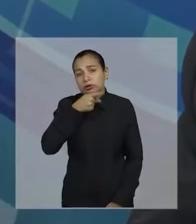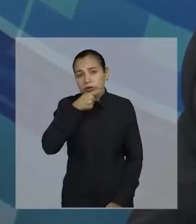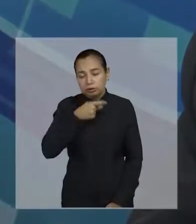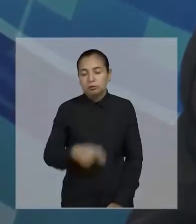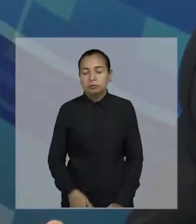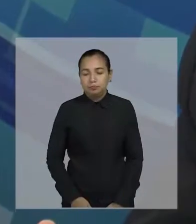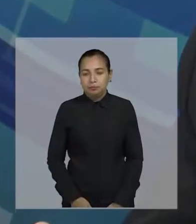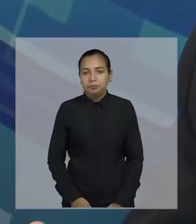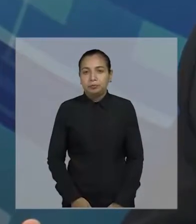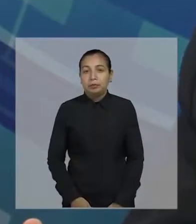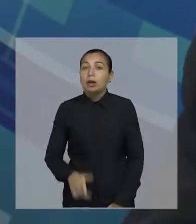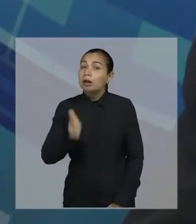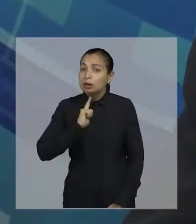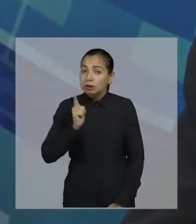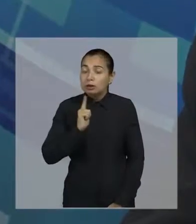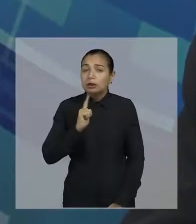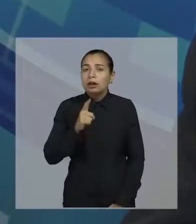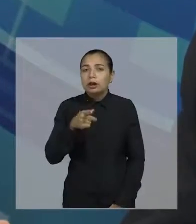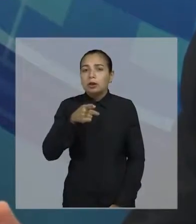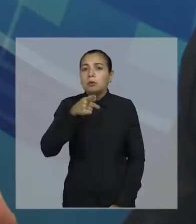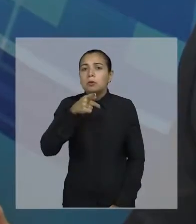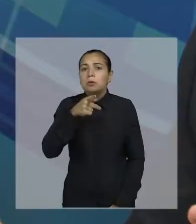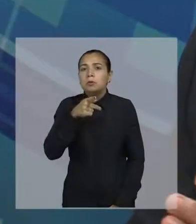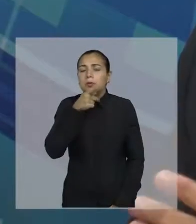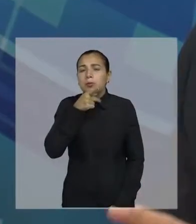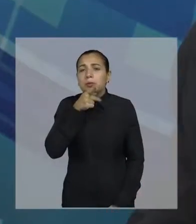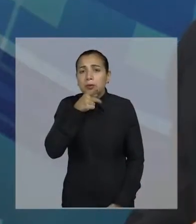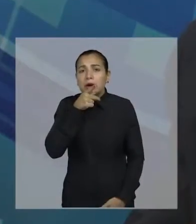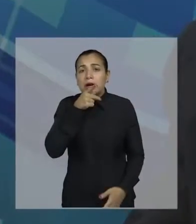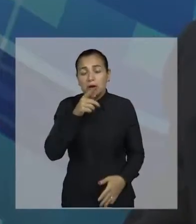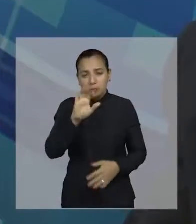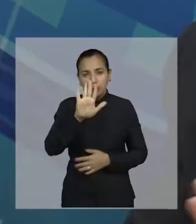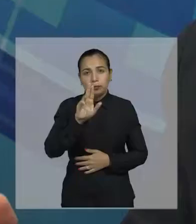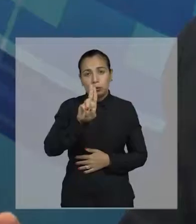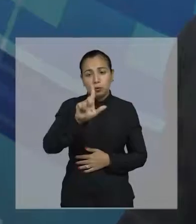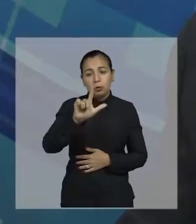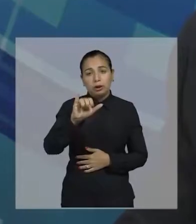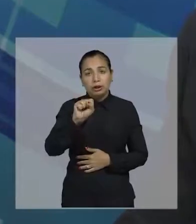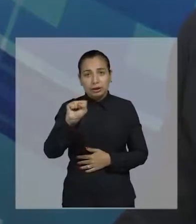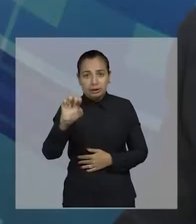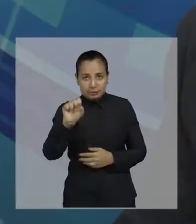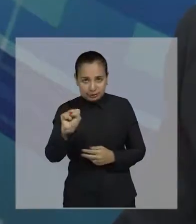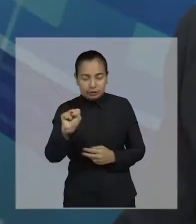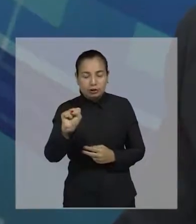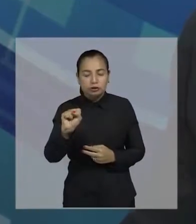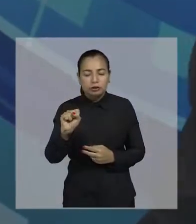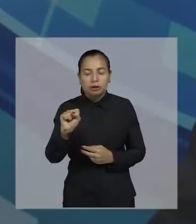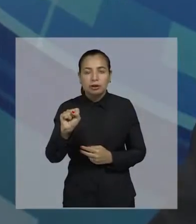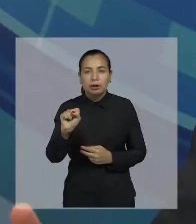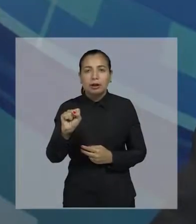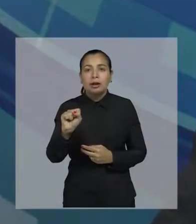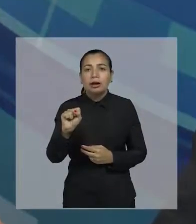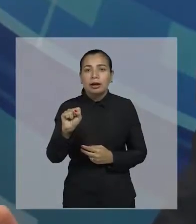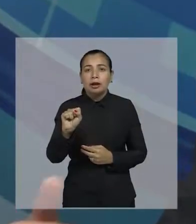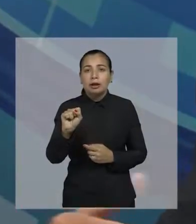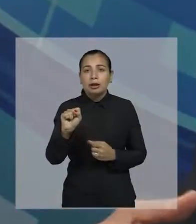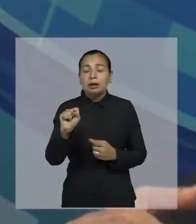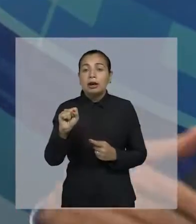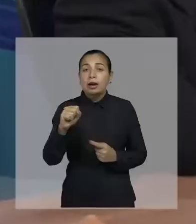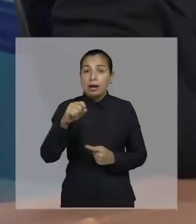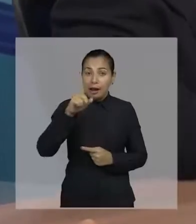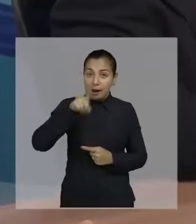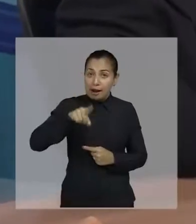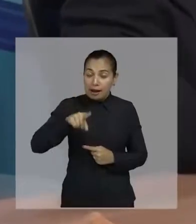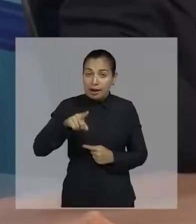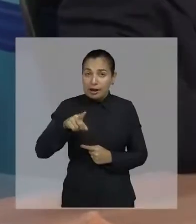partidárias já tiveram votação pífia, com Ulisses Guimarães e Aureliano Chaves. Ulisses Guimarães do